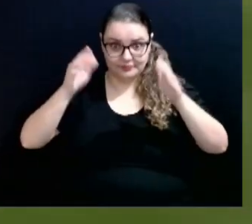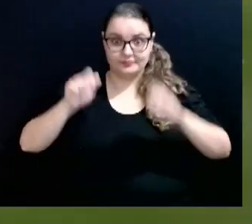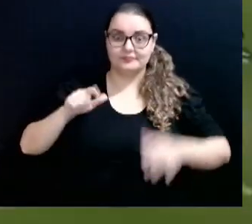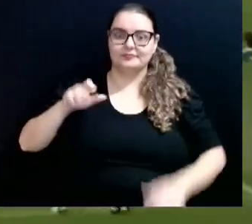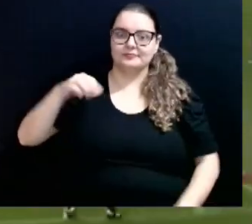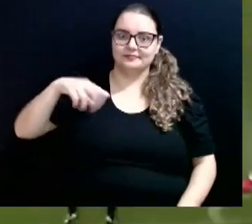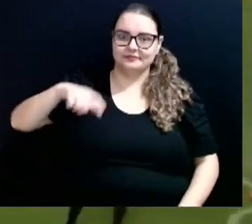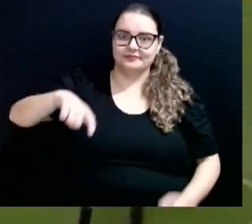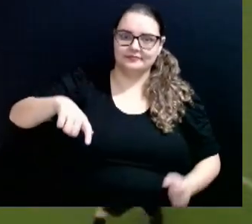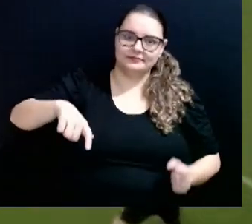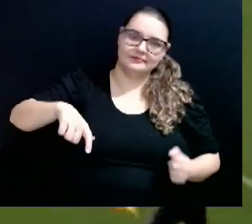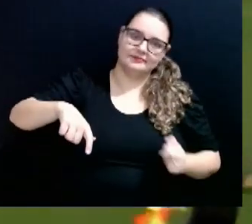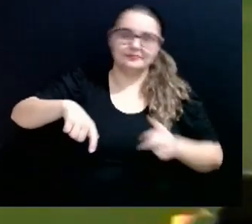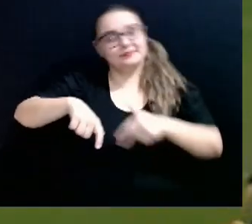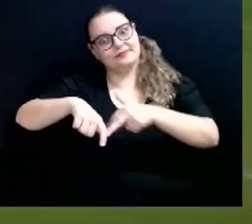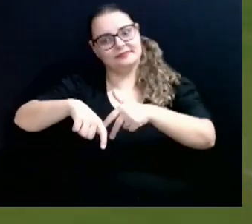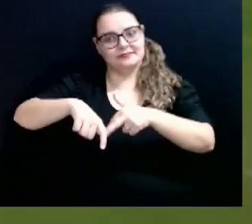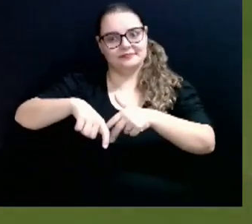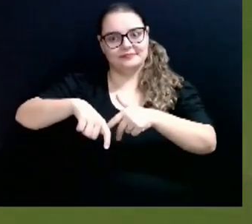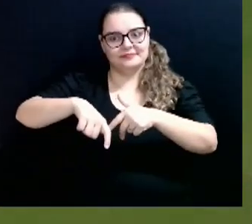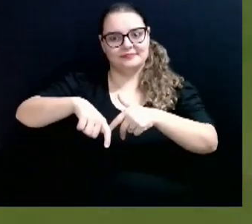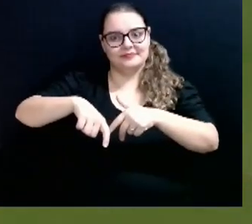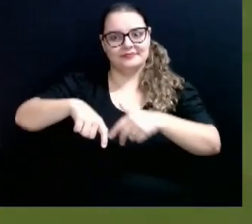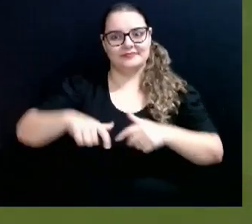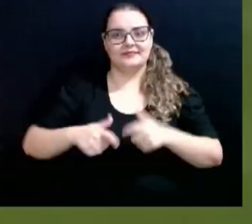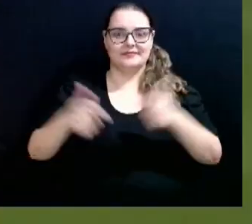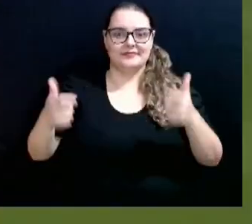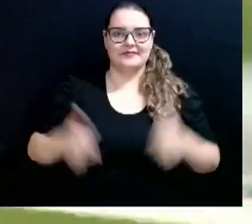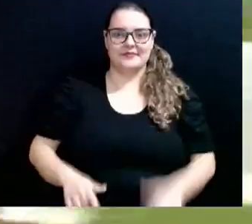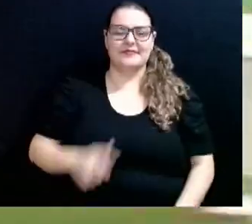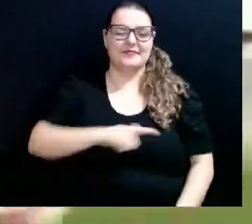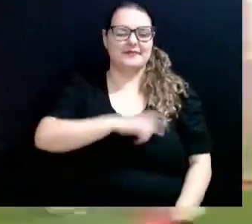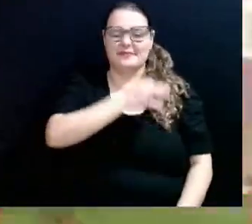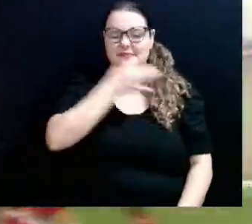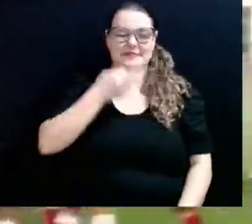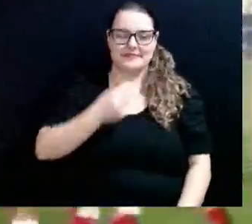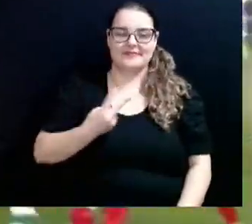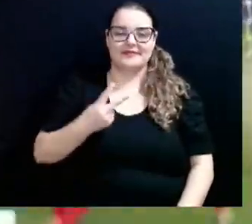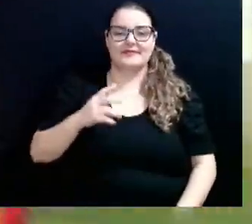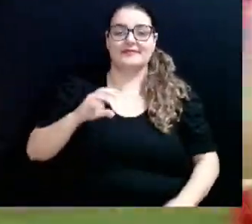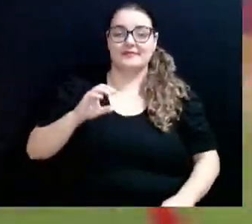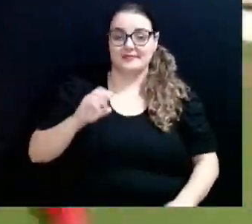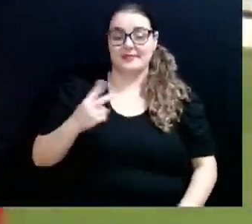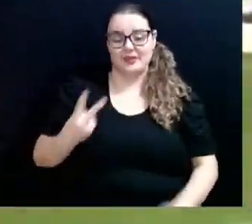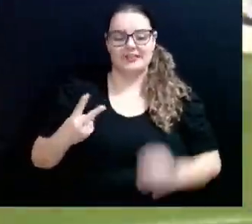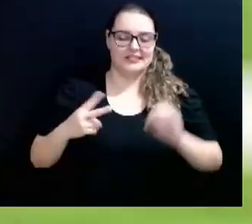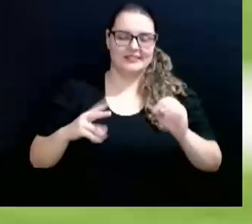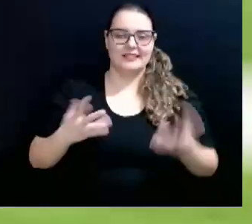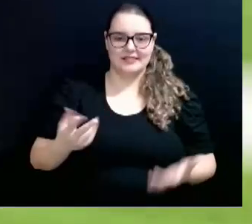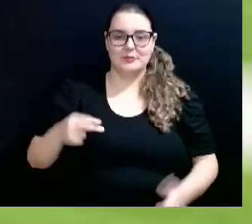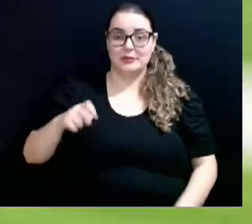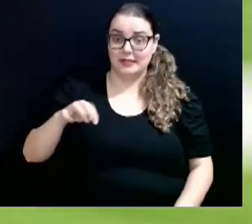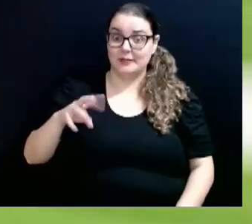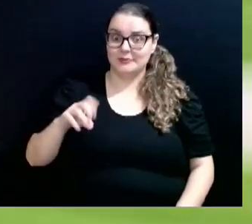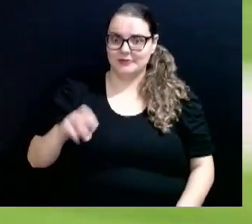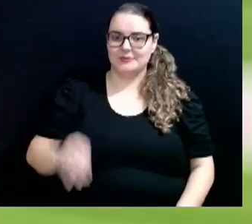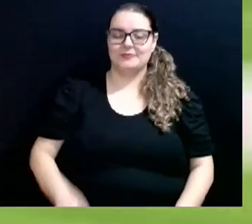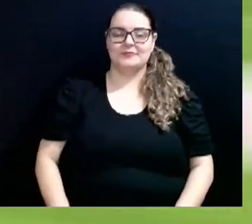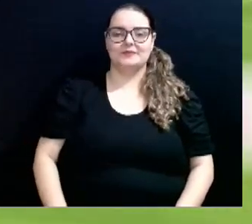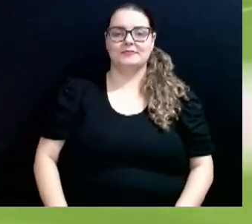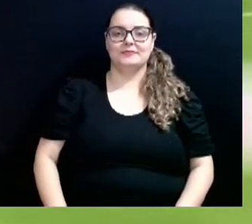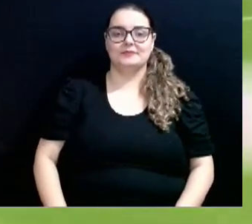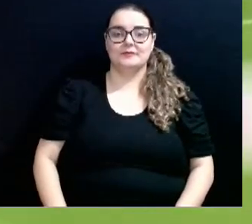de cabeça ampliou. Bugre fatal, 2-0 para cima do Náutico. O Timbu